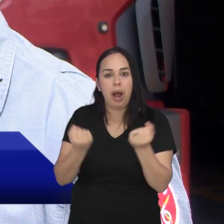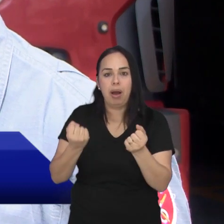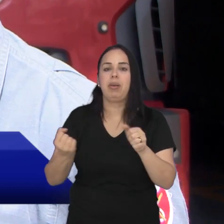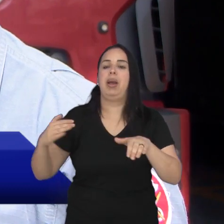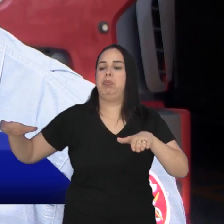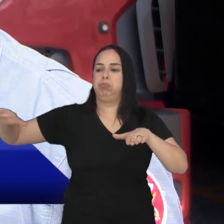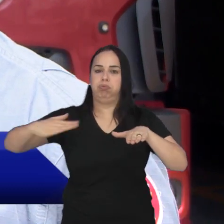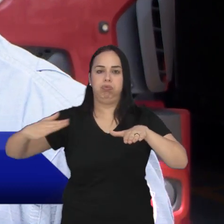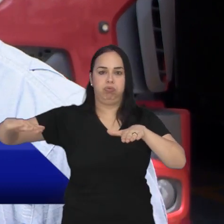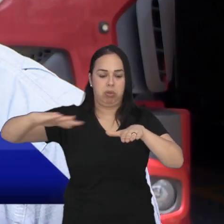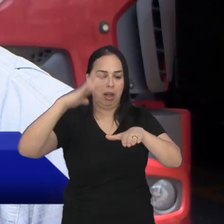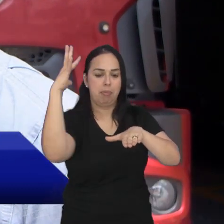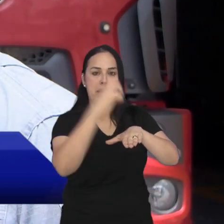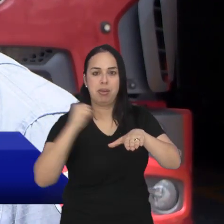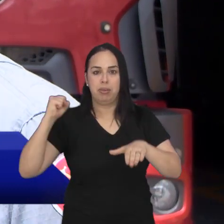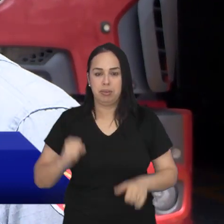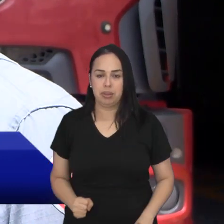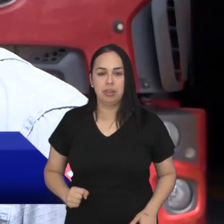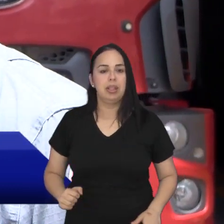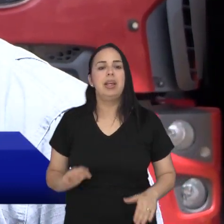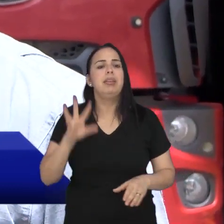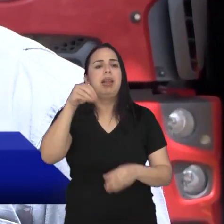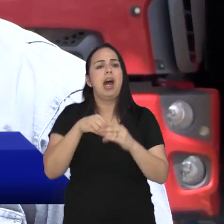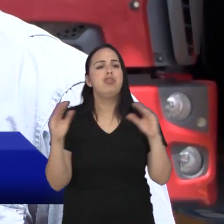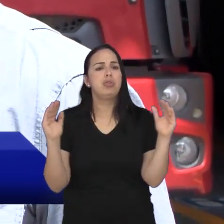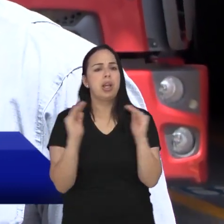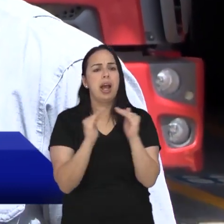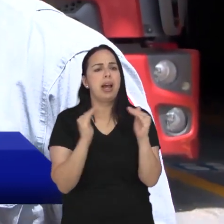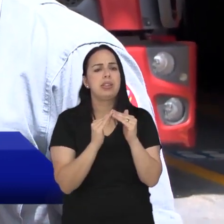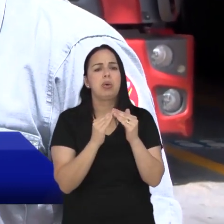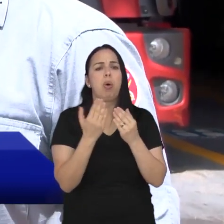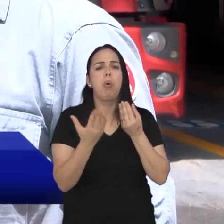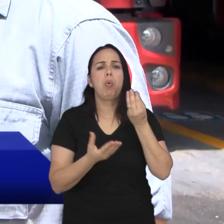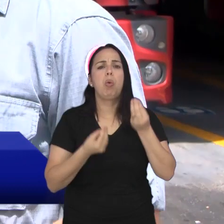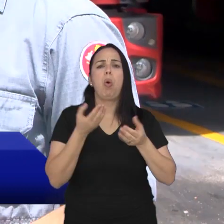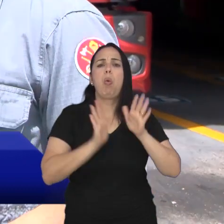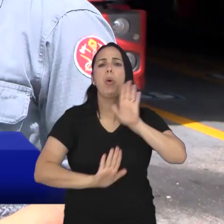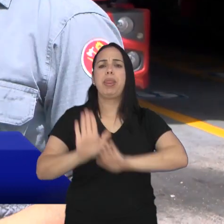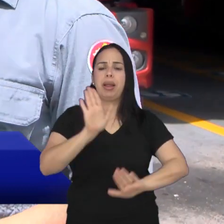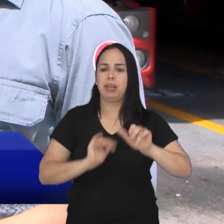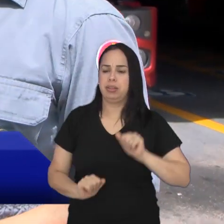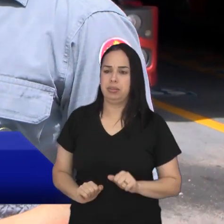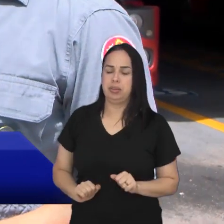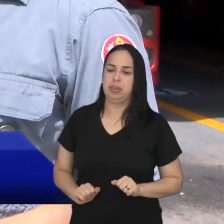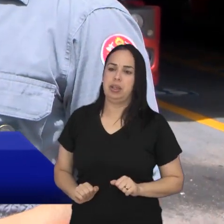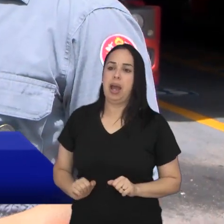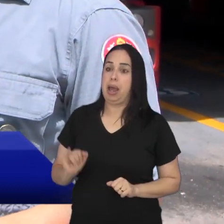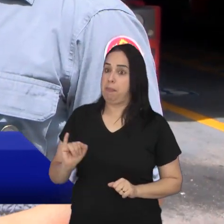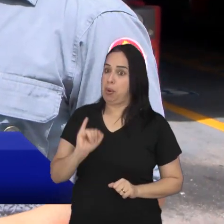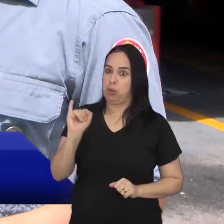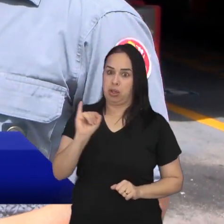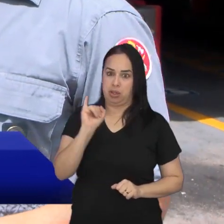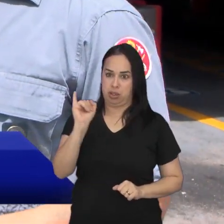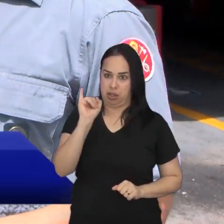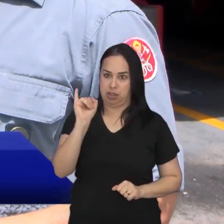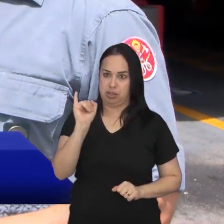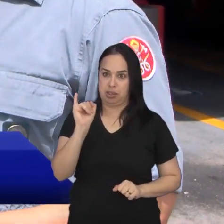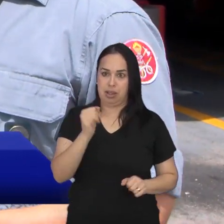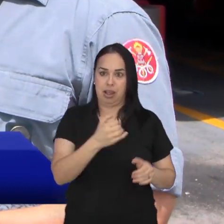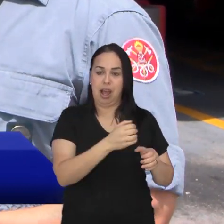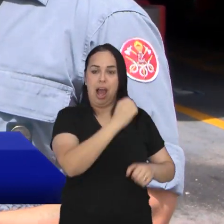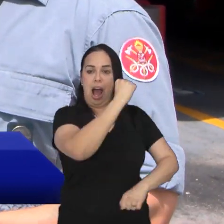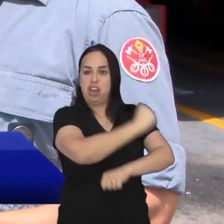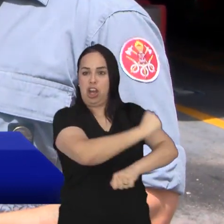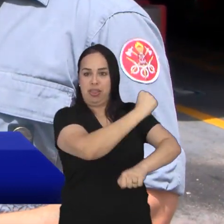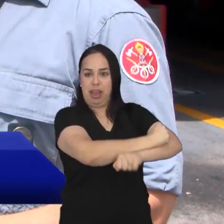para o local. E quando a gente está em casa, tem algum cuidado que a gente tem que tomar também? Sim, é importante que não fique próximo